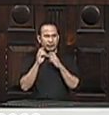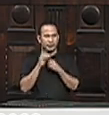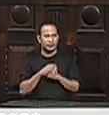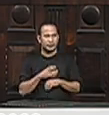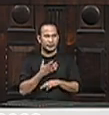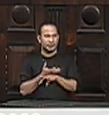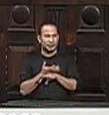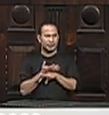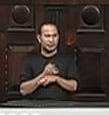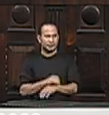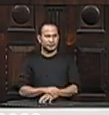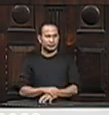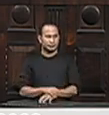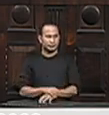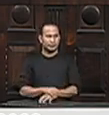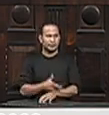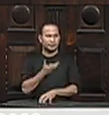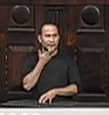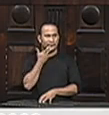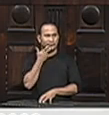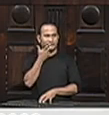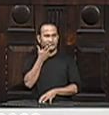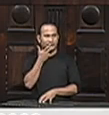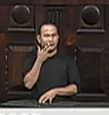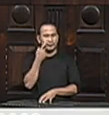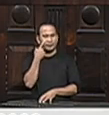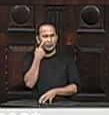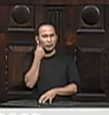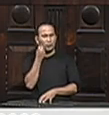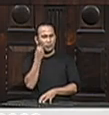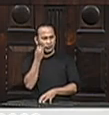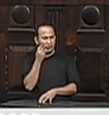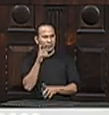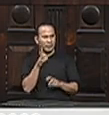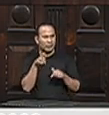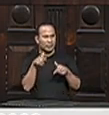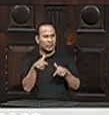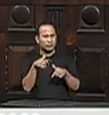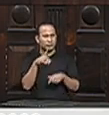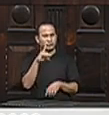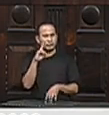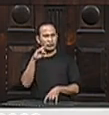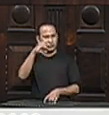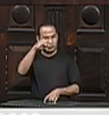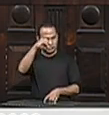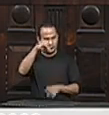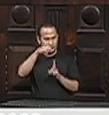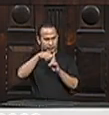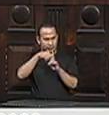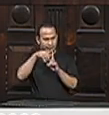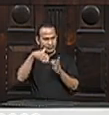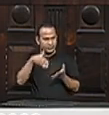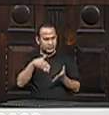ser feita pelos trabalhadores através da sua entidade de representação, isso daí pode